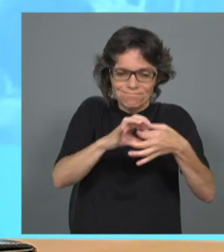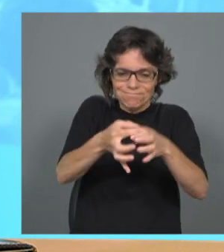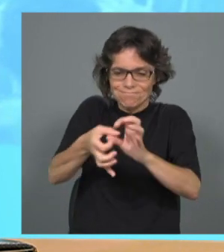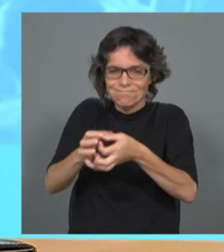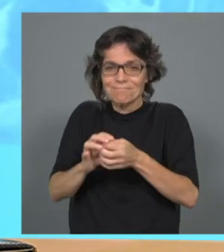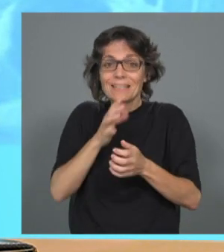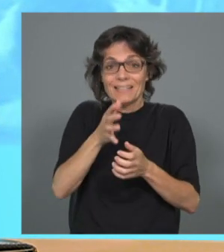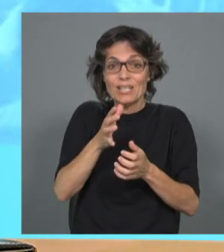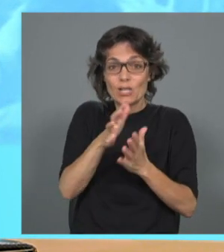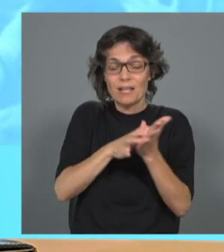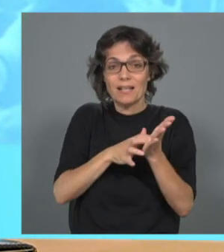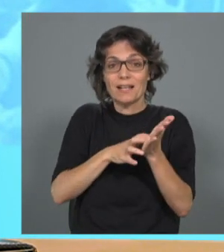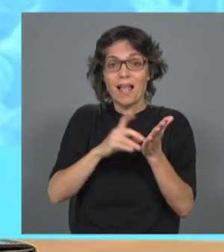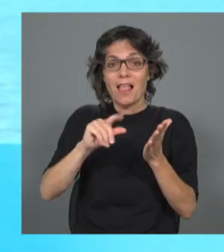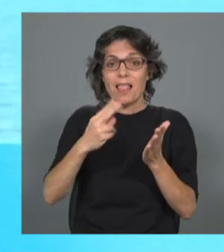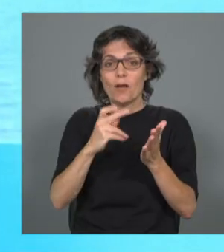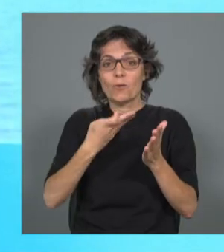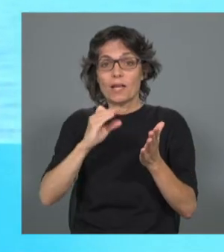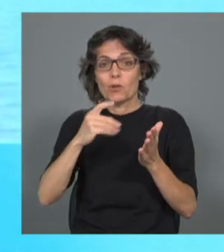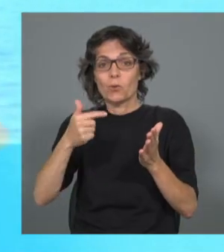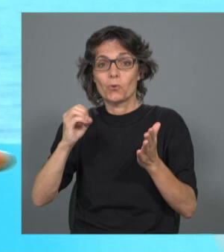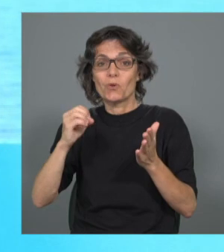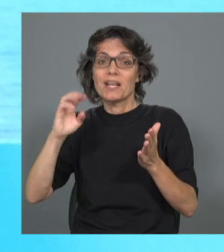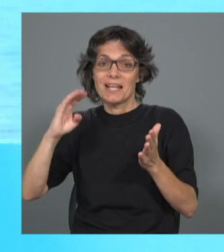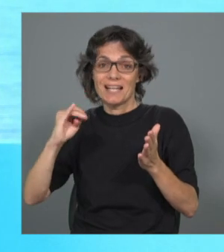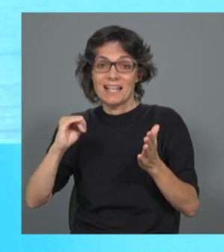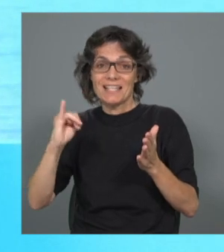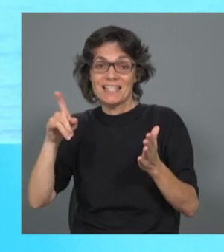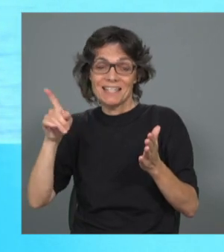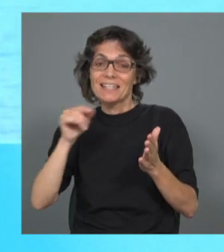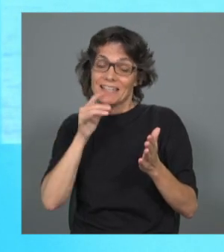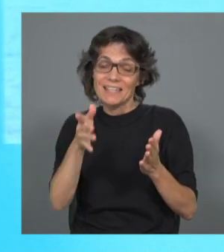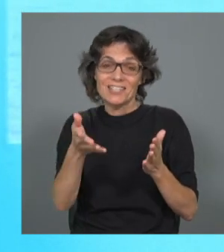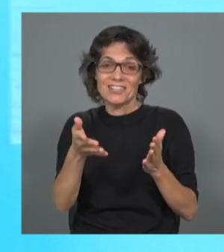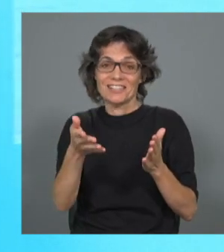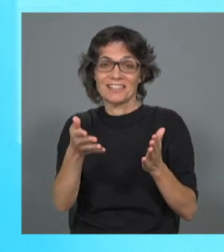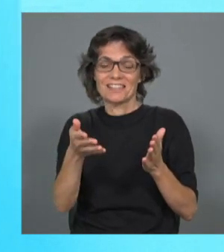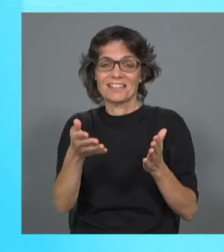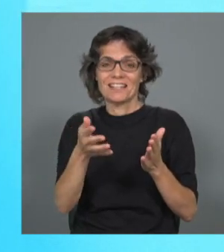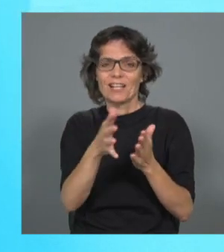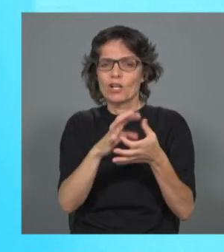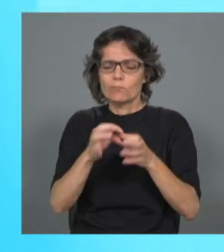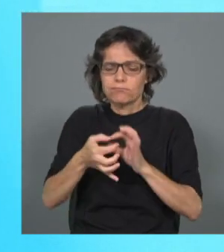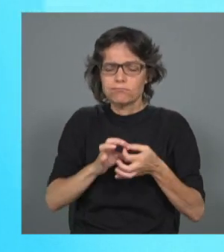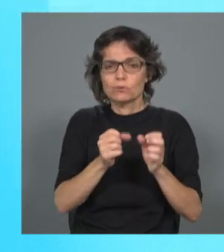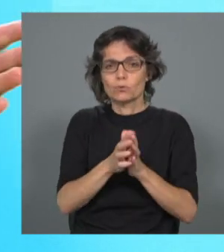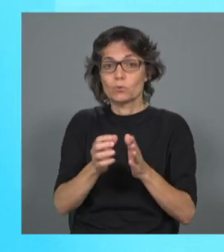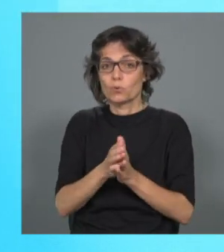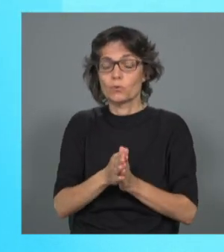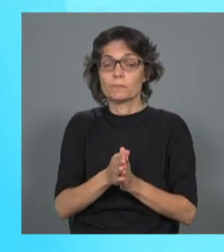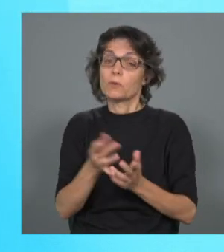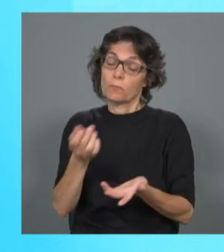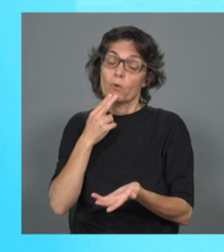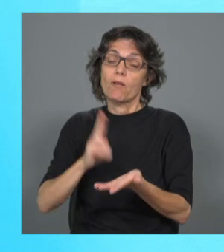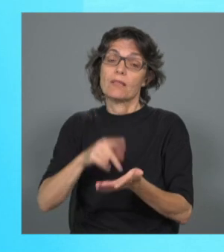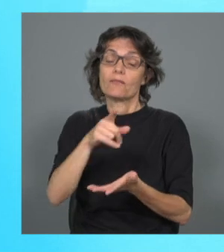Si. E, de facto, são mensagens que desafiam e em muito este cuidar da casa comum, da